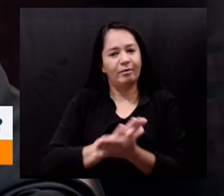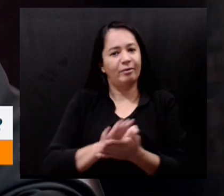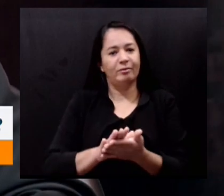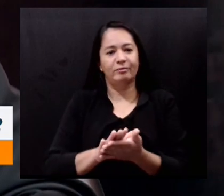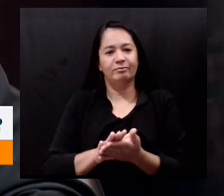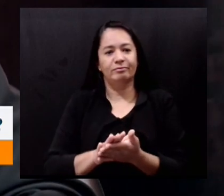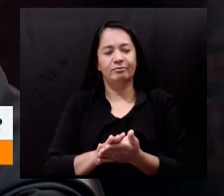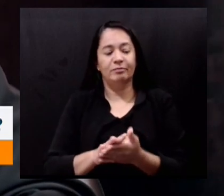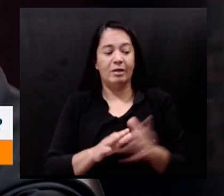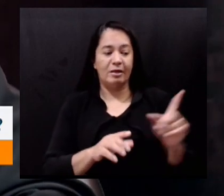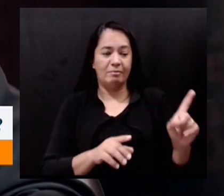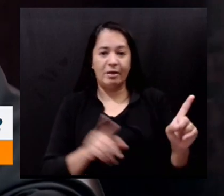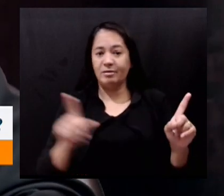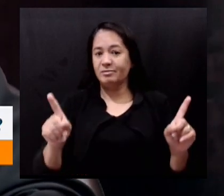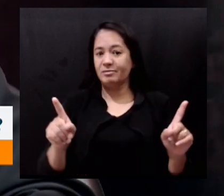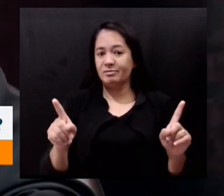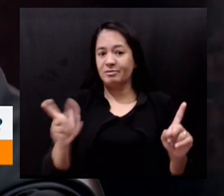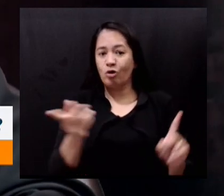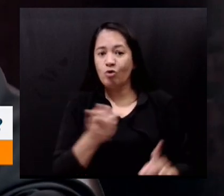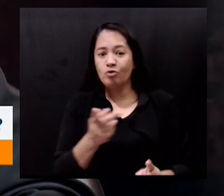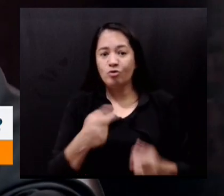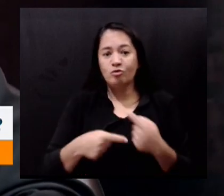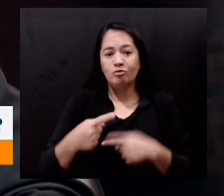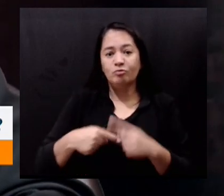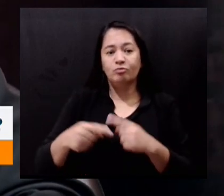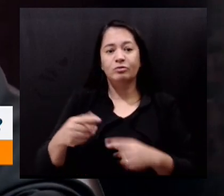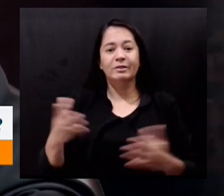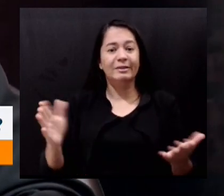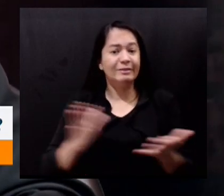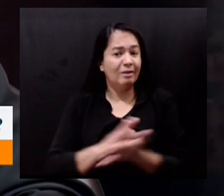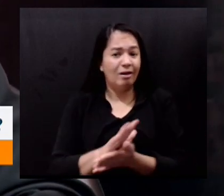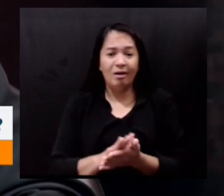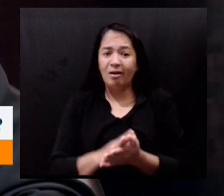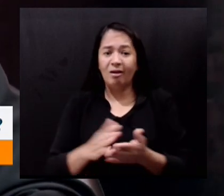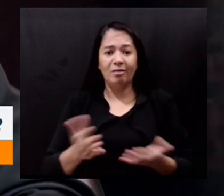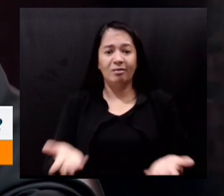nem para quem está participando também do movimento do cancelamento,